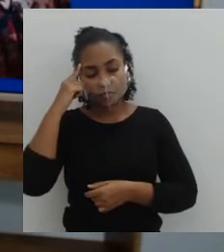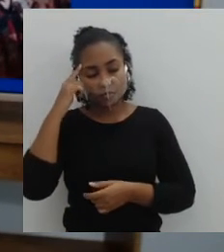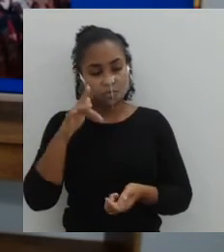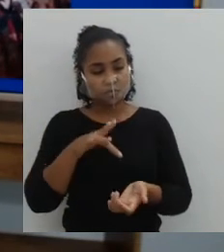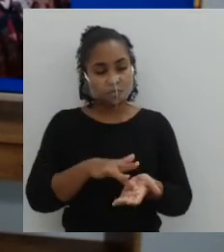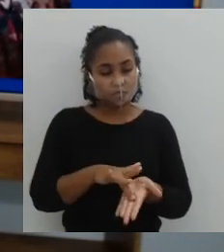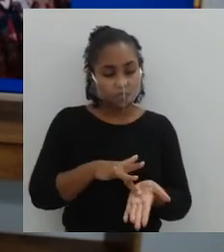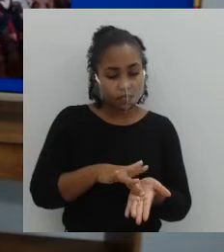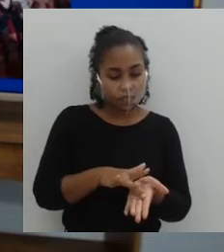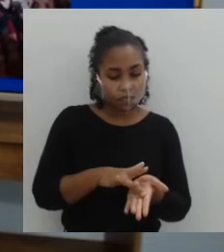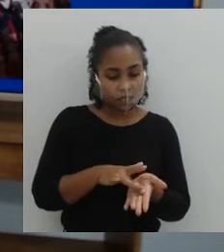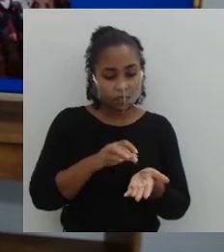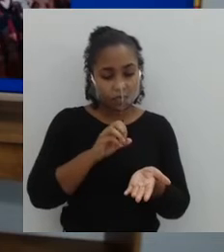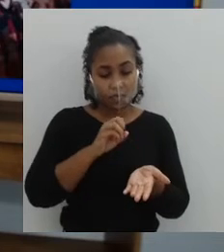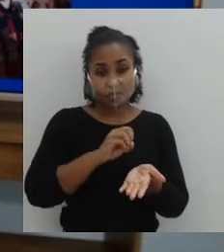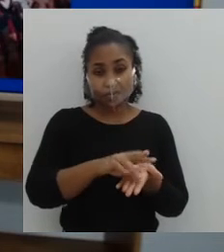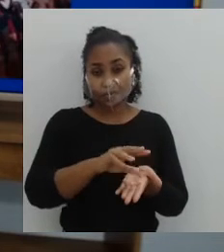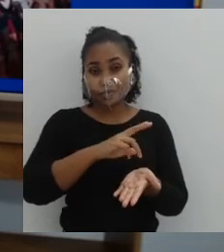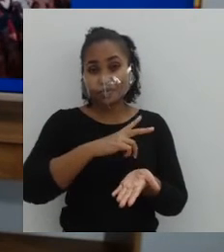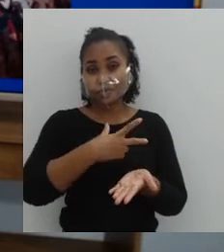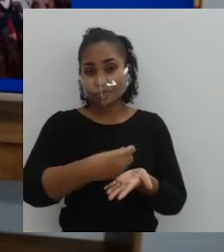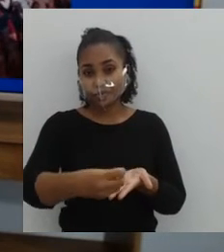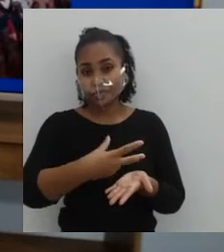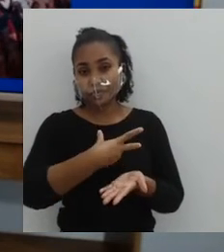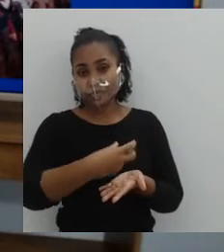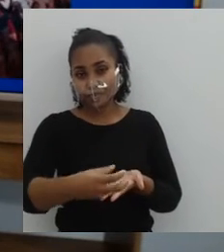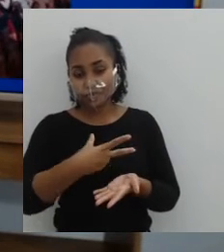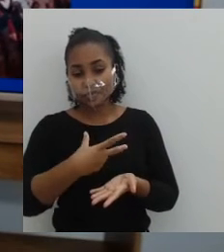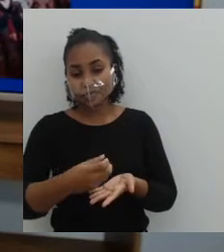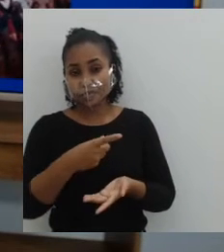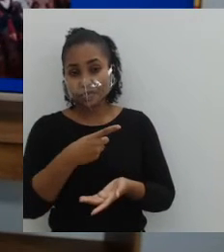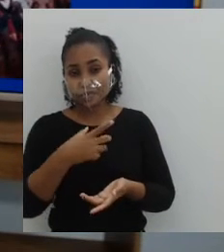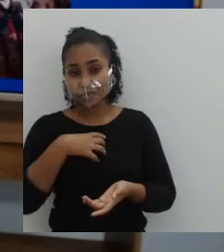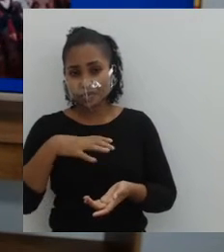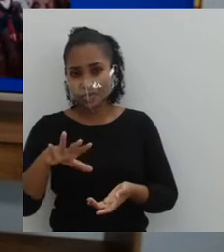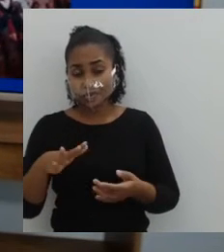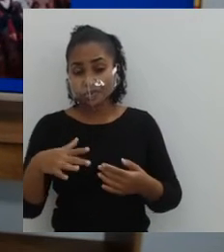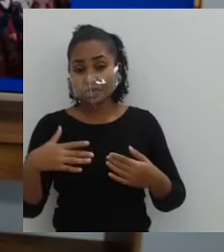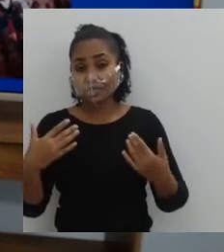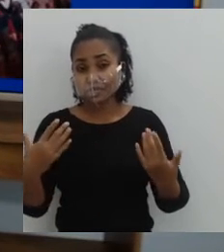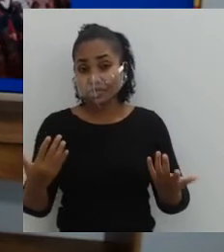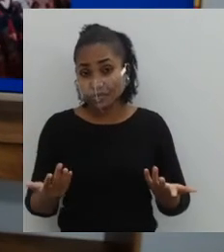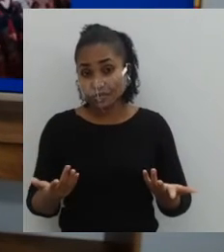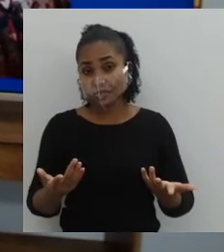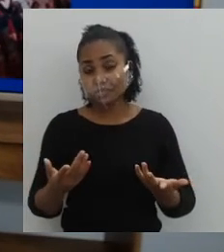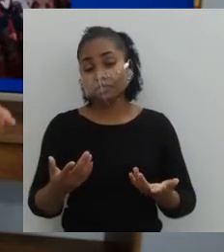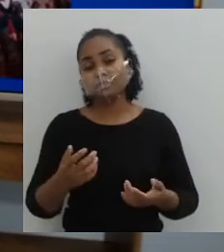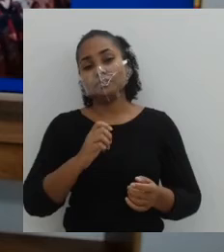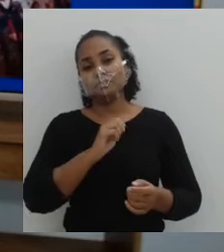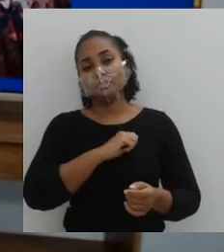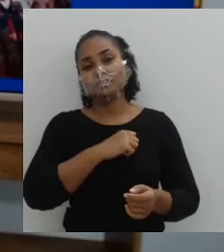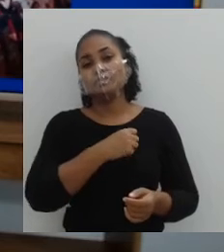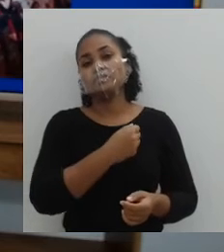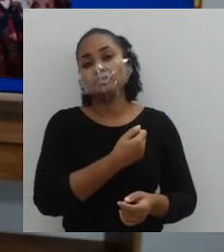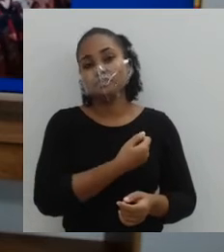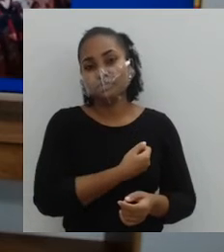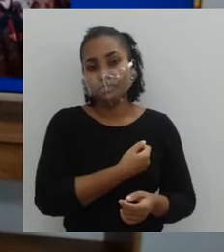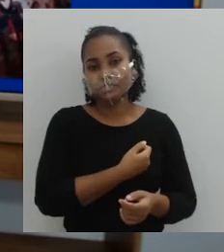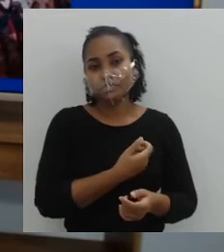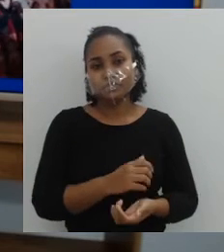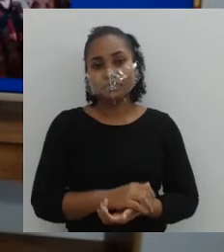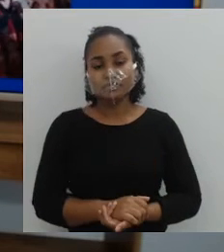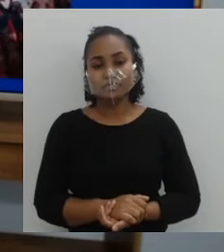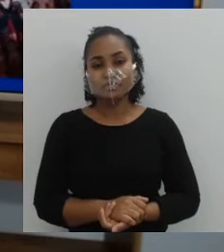emboscadas para expulsar esses holandeses da Bahia. Então, por sua vez, a Espanha manda uma tropa